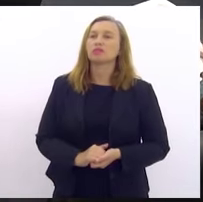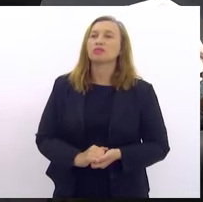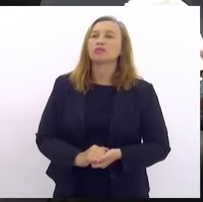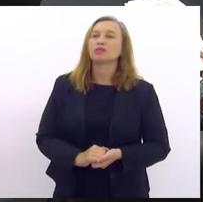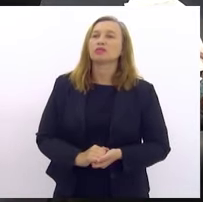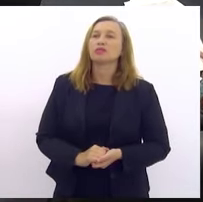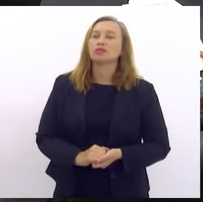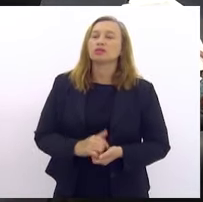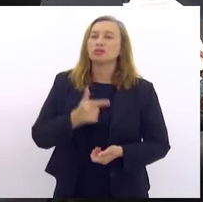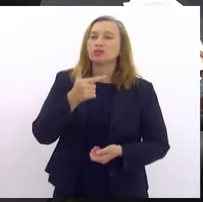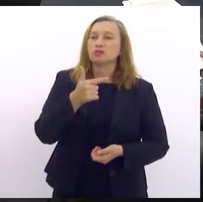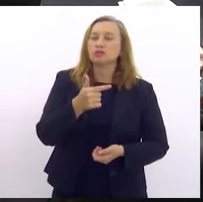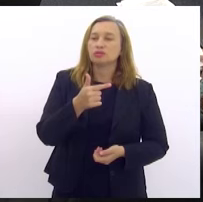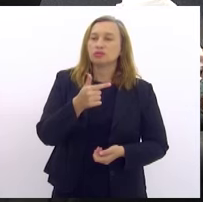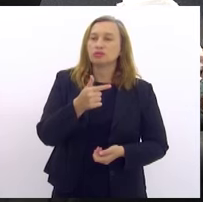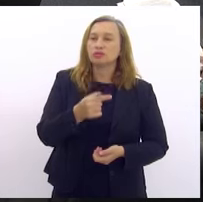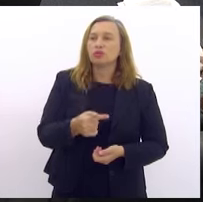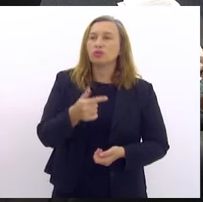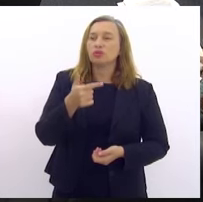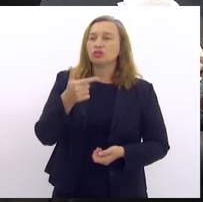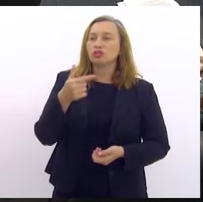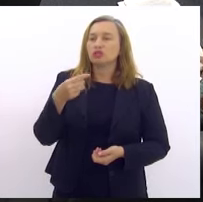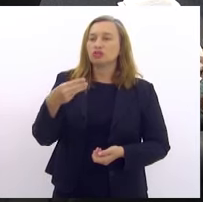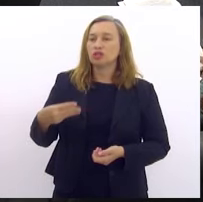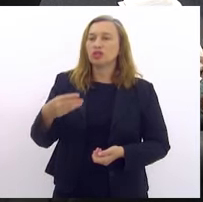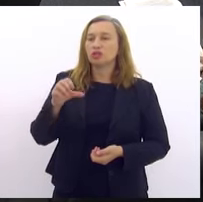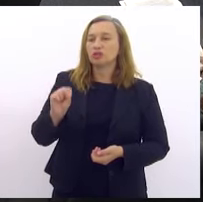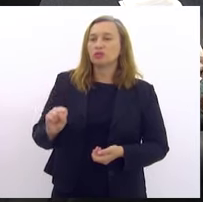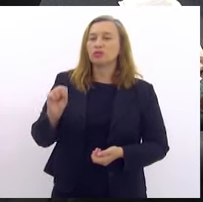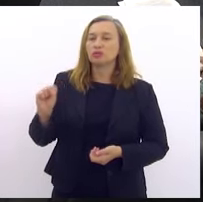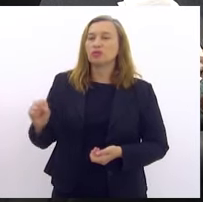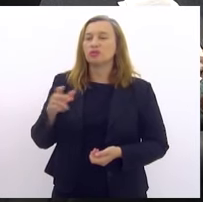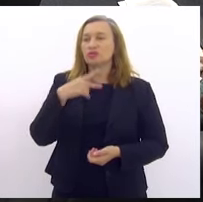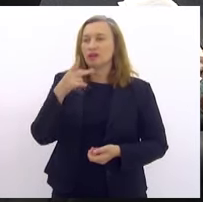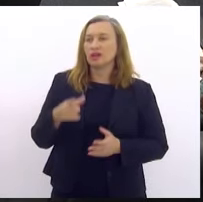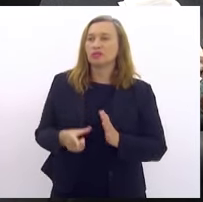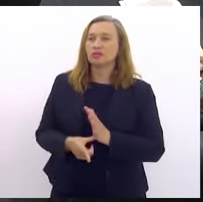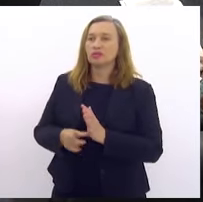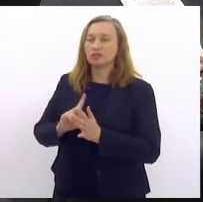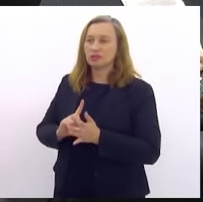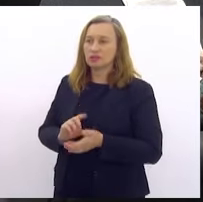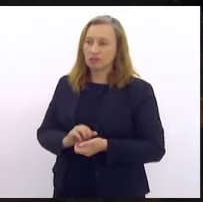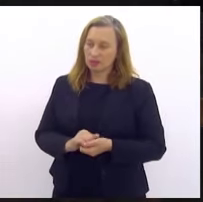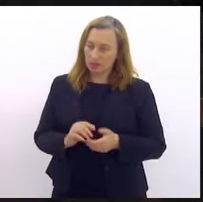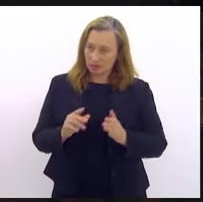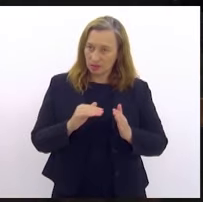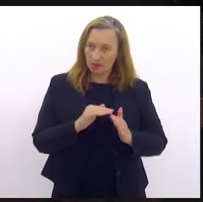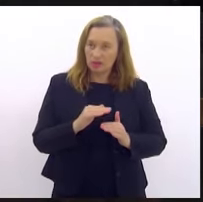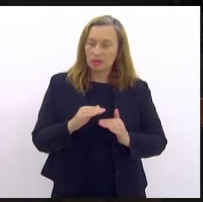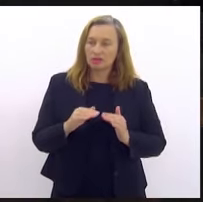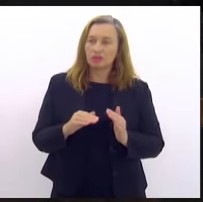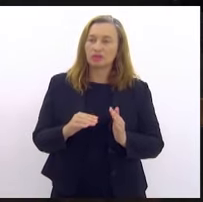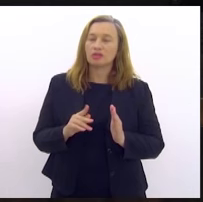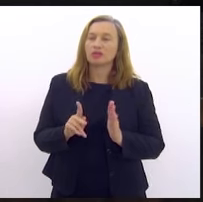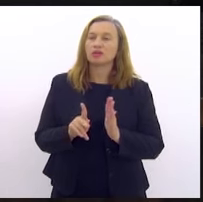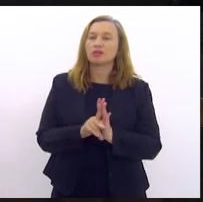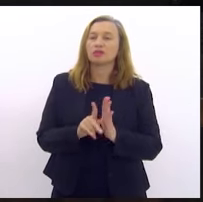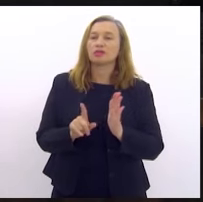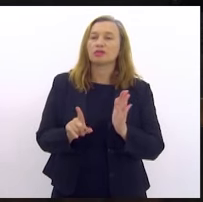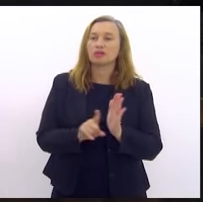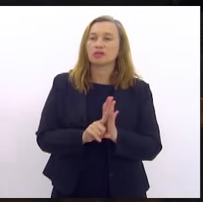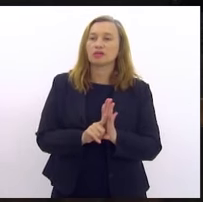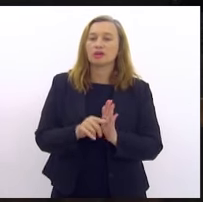que é o 2388, conforme anunciado anteriormente. Veto total aposto ao projeto de